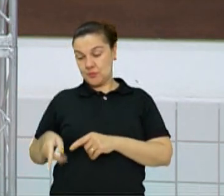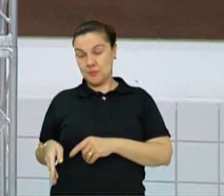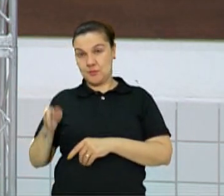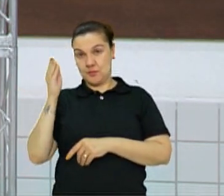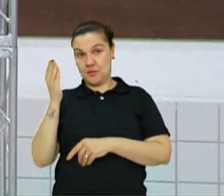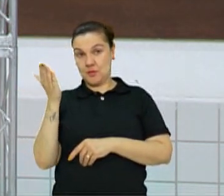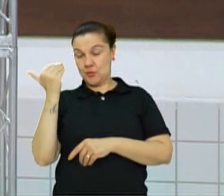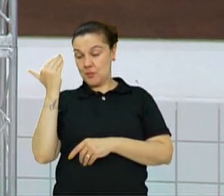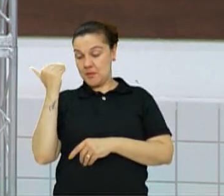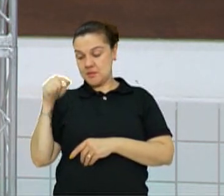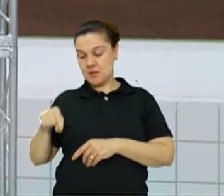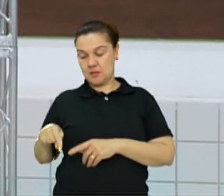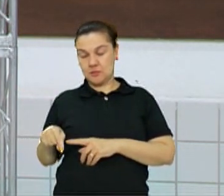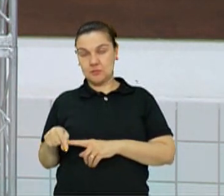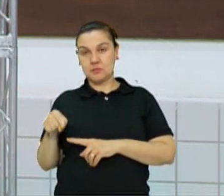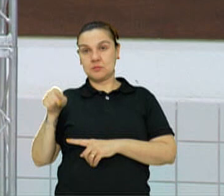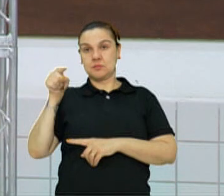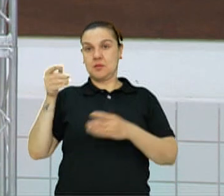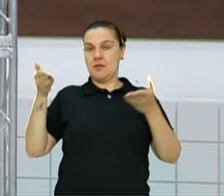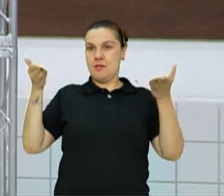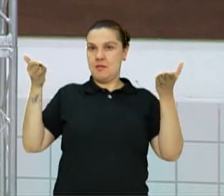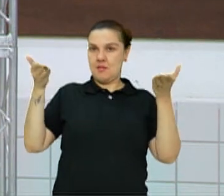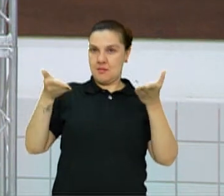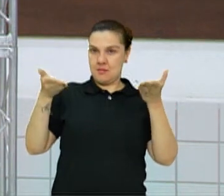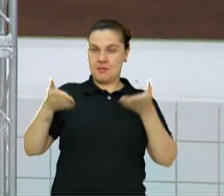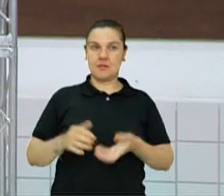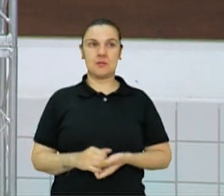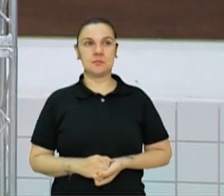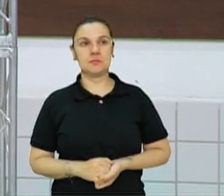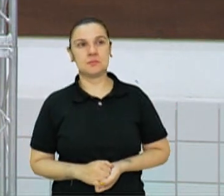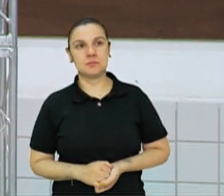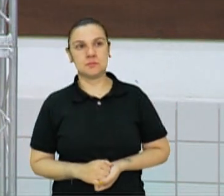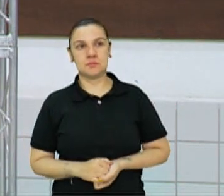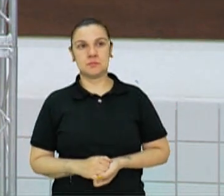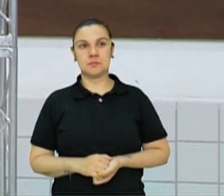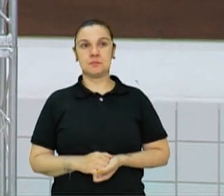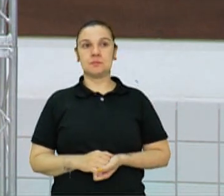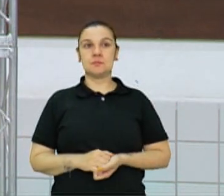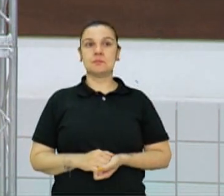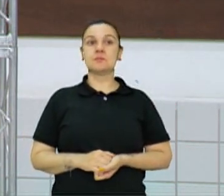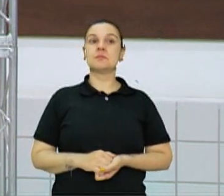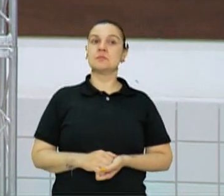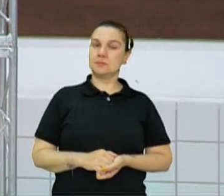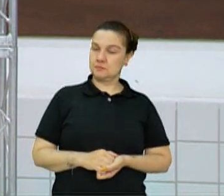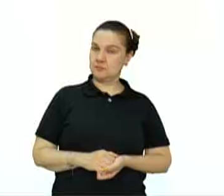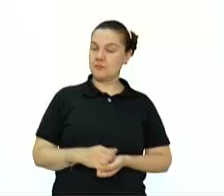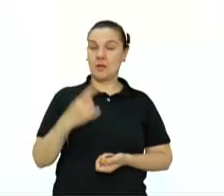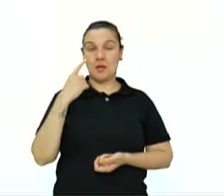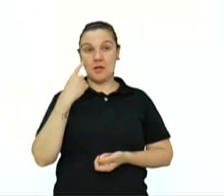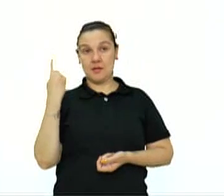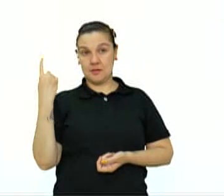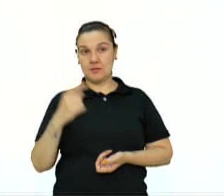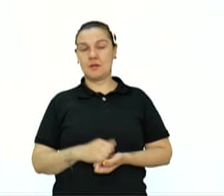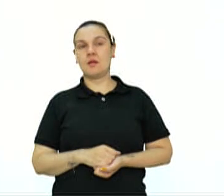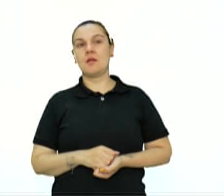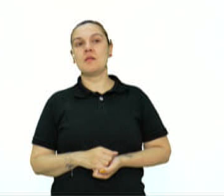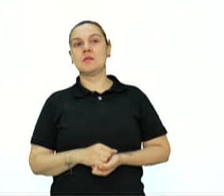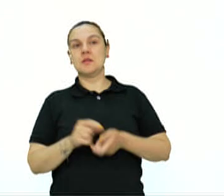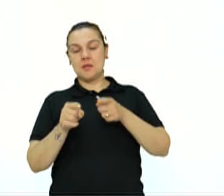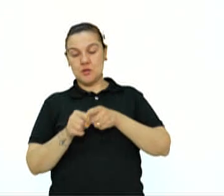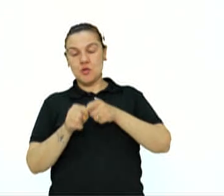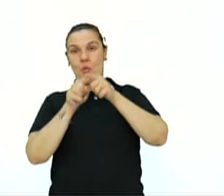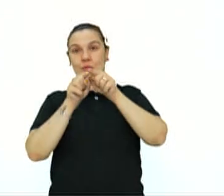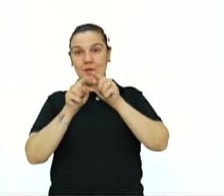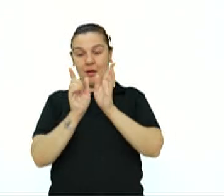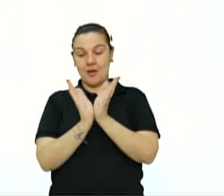vertical, de baixo para cima, ou seja, do tempo mais distante para o tempo mais recente. Aqui, quando uma linhagem se